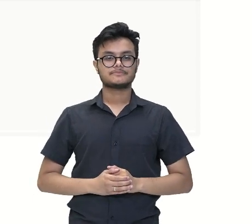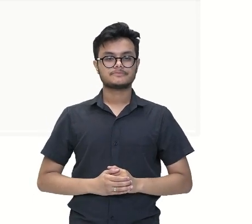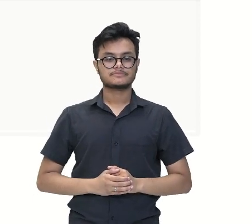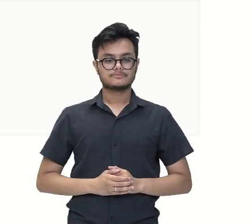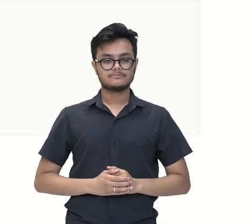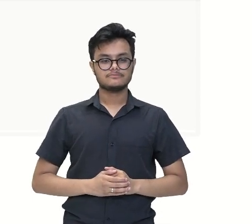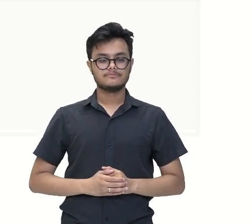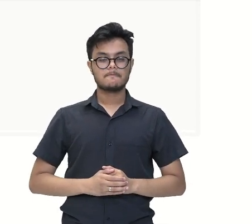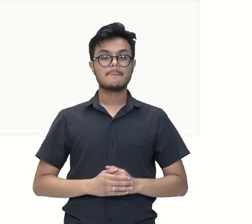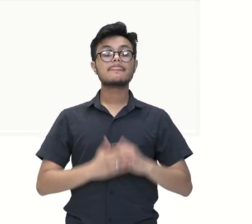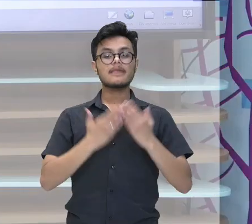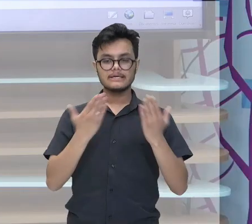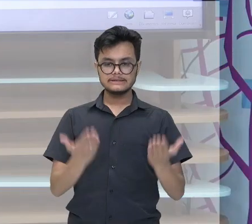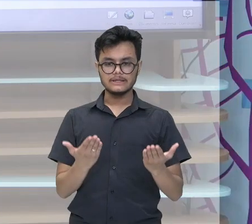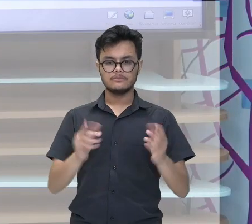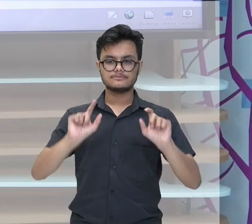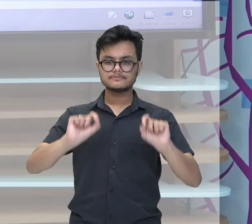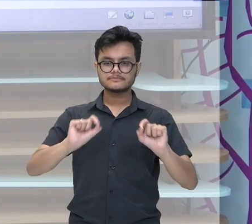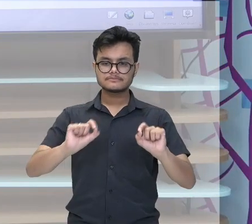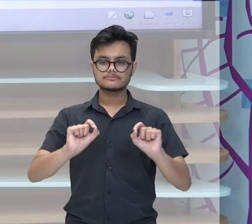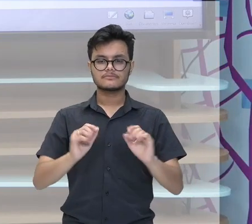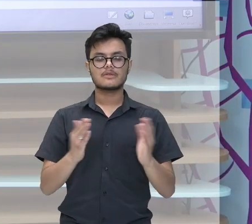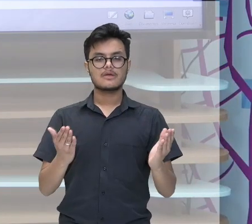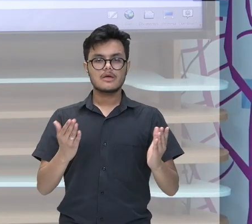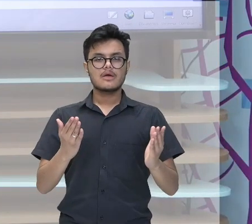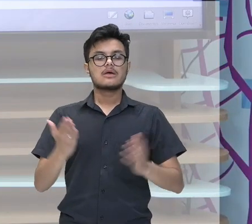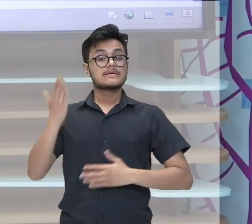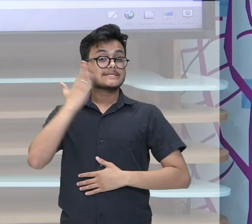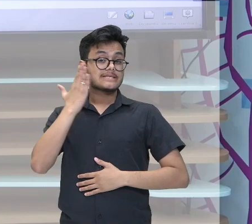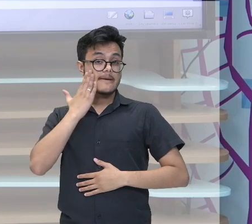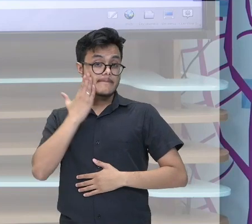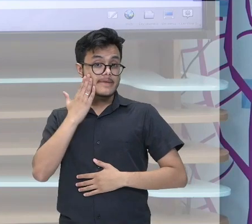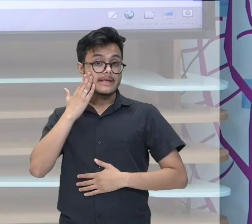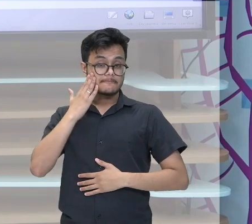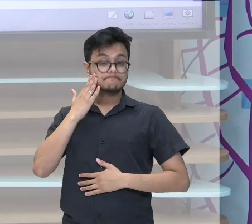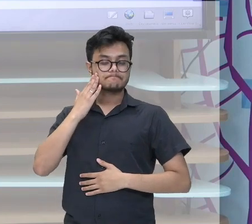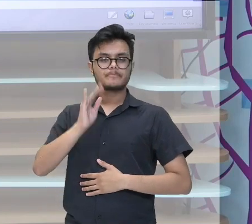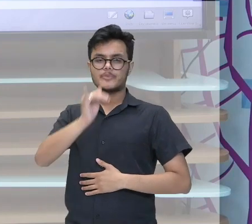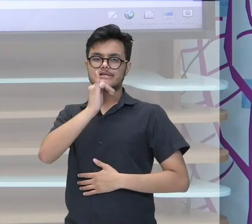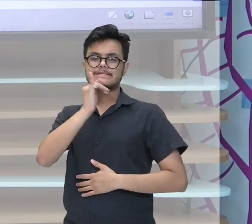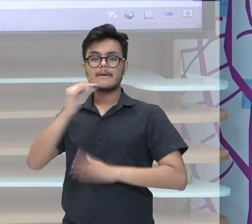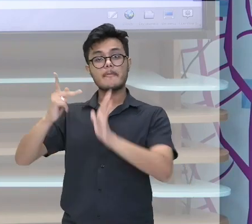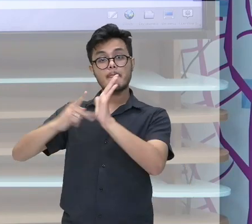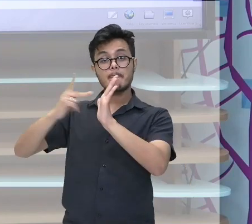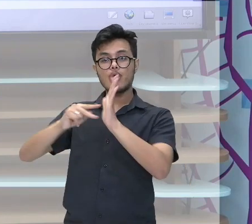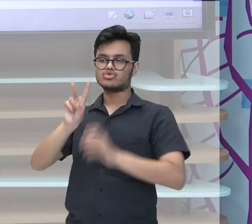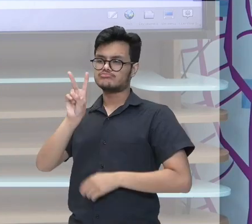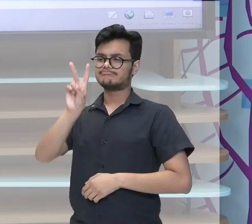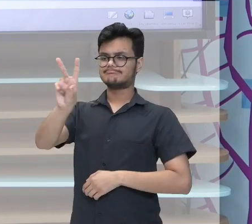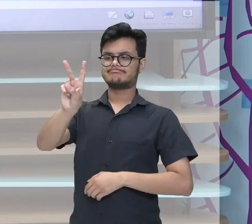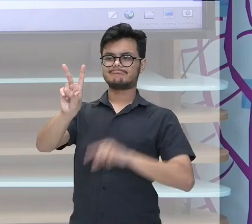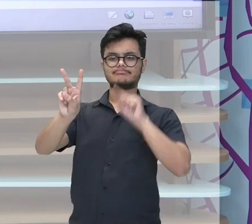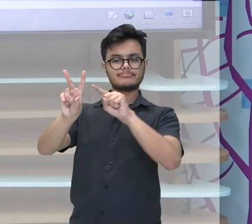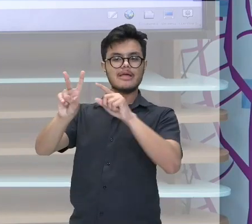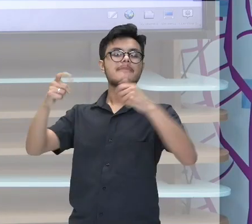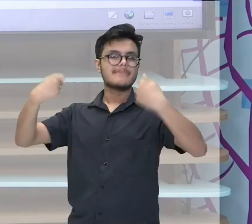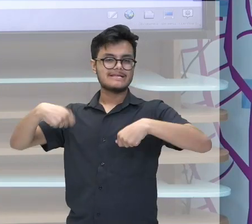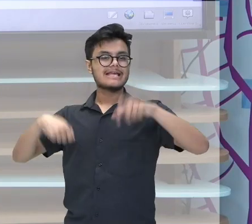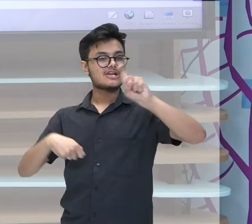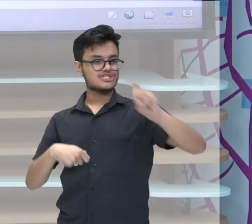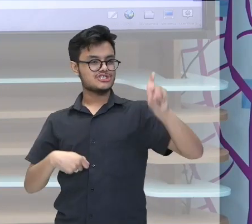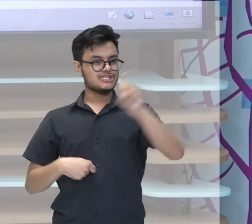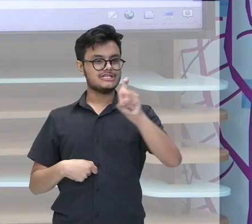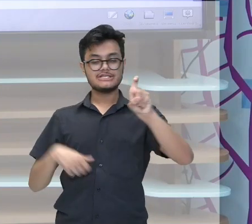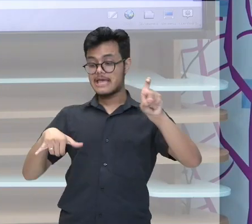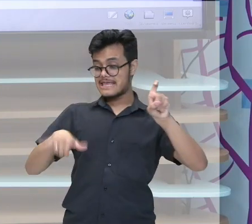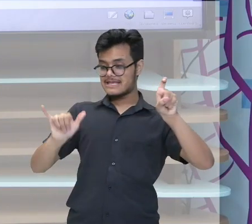Então não esqueçam, para eu encontrar o vértice da minha parábola, eu preciso das duas coordenadas, coordenada x